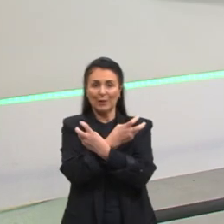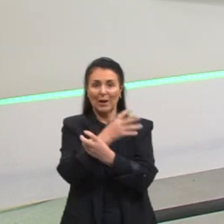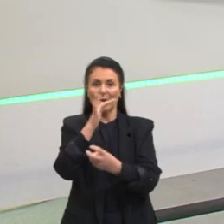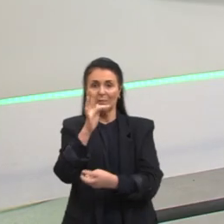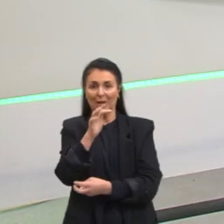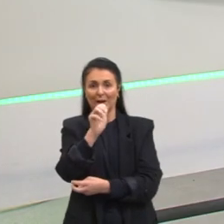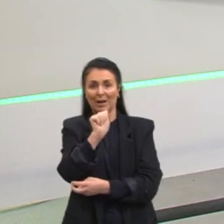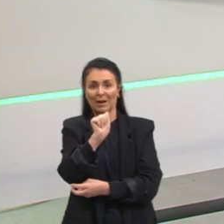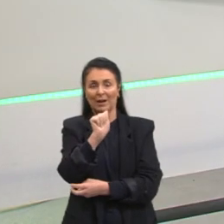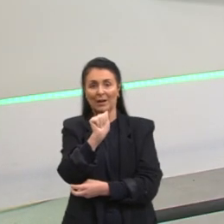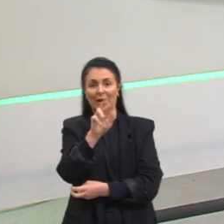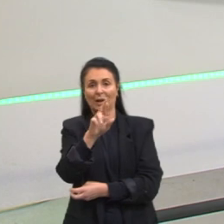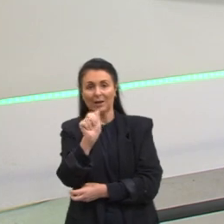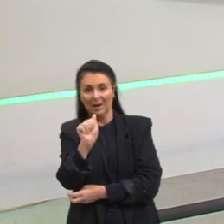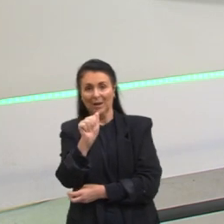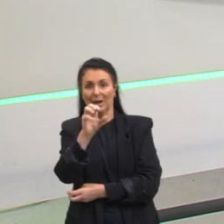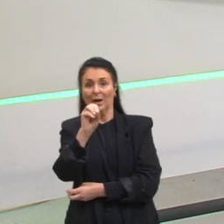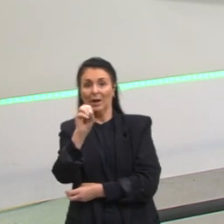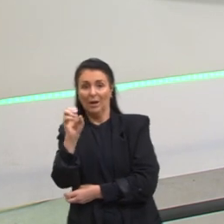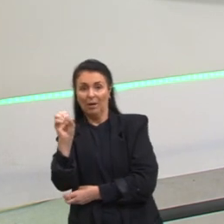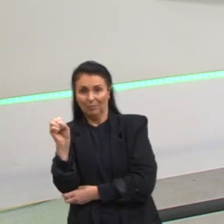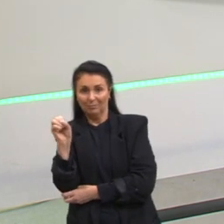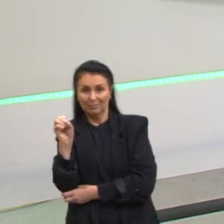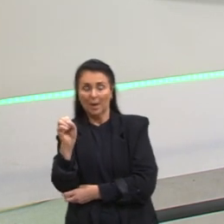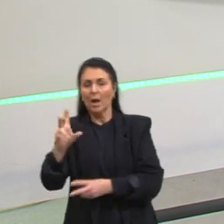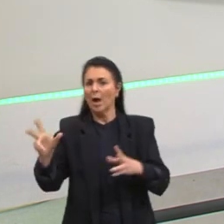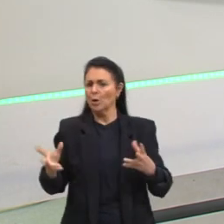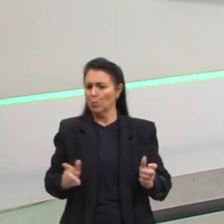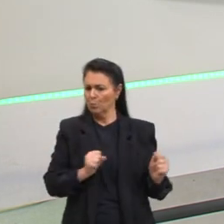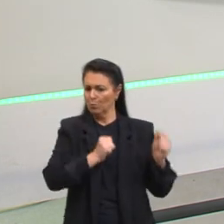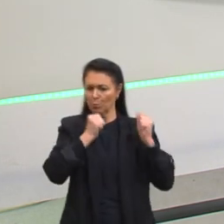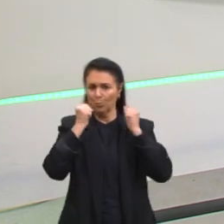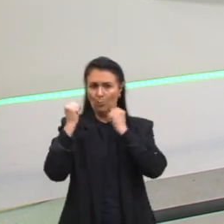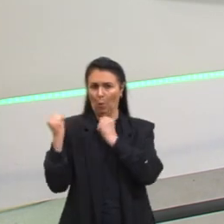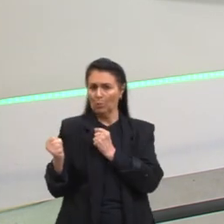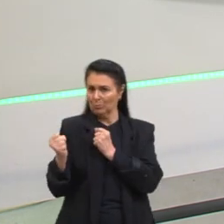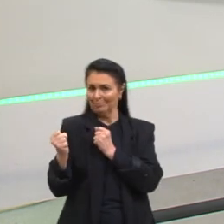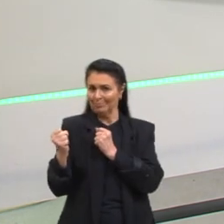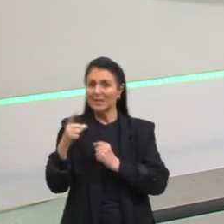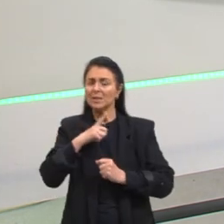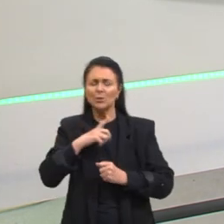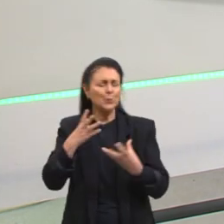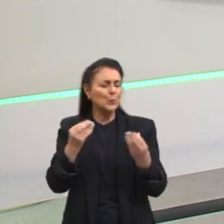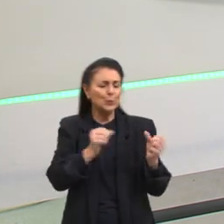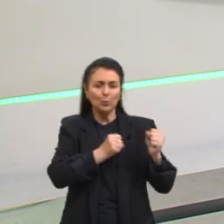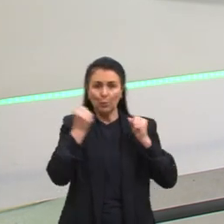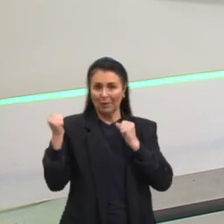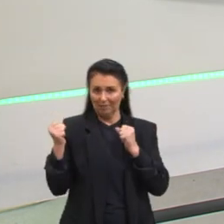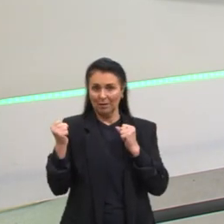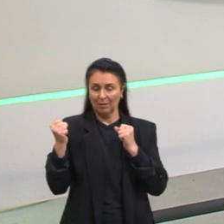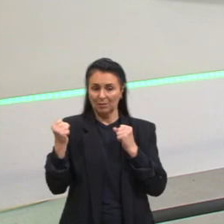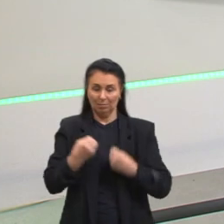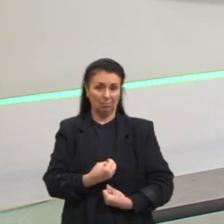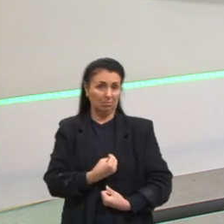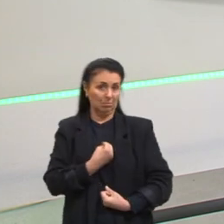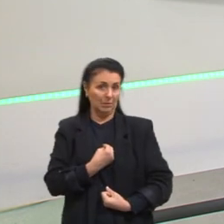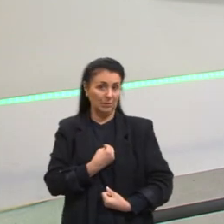e Poderosos do território é eles possuíam poderes tanto terrestres